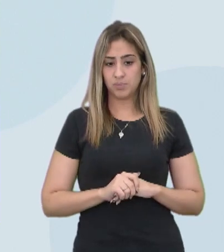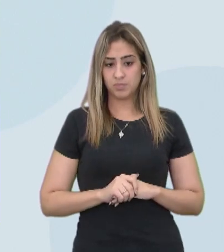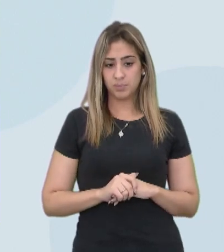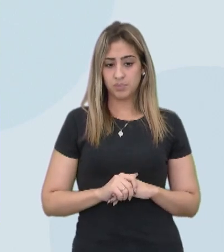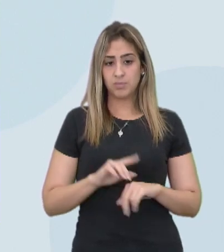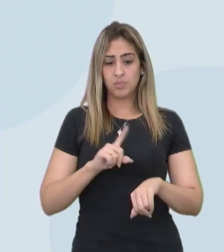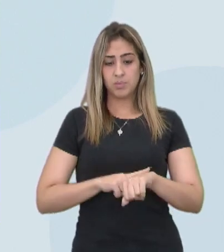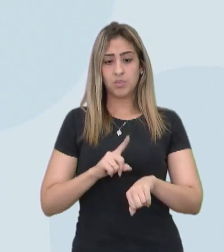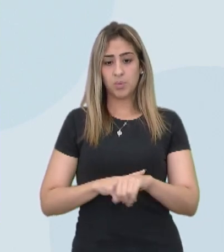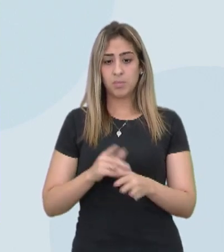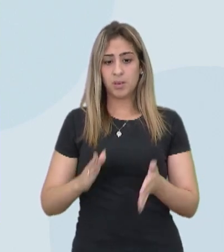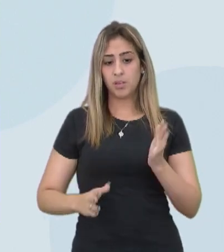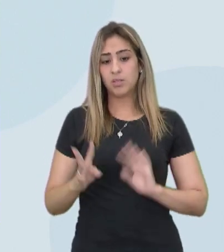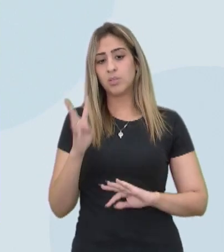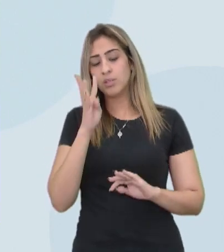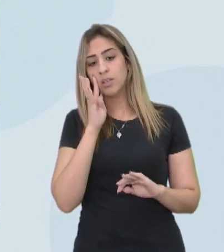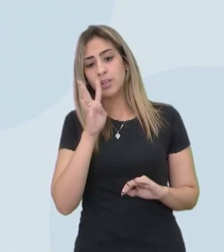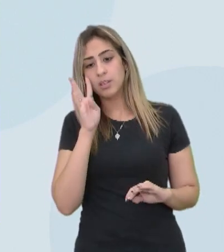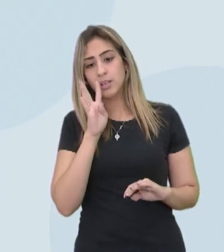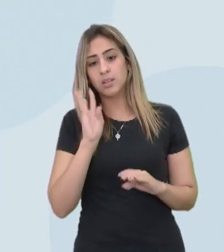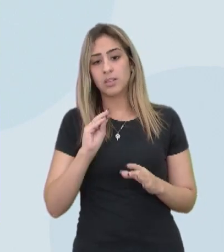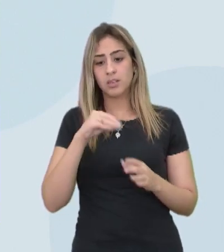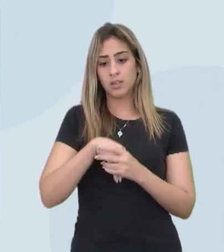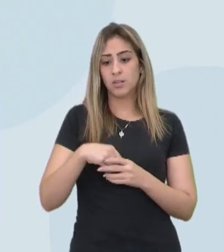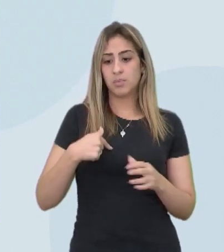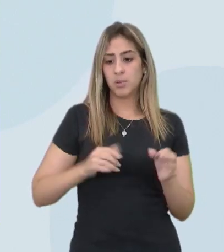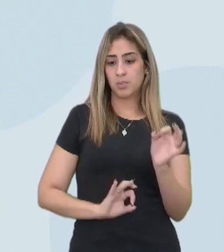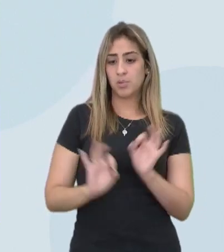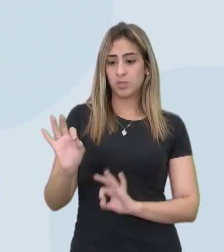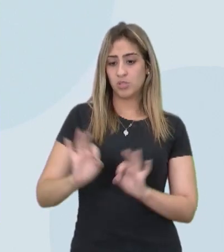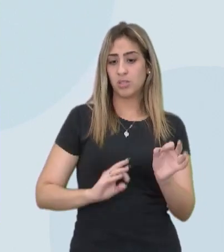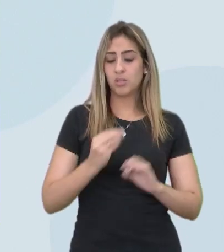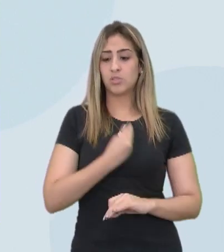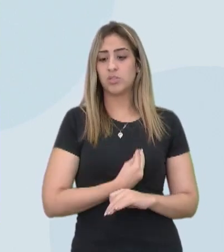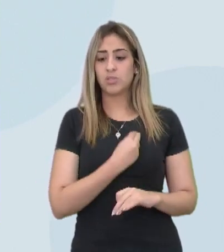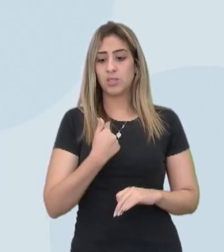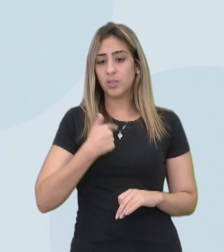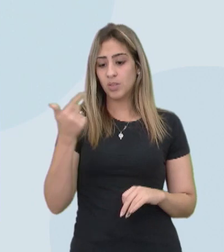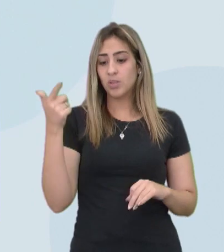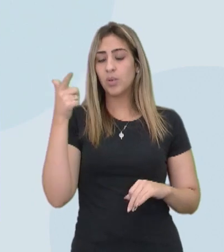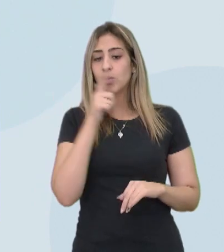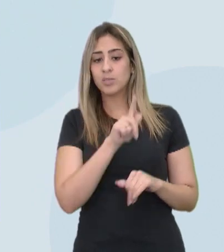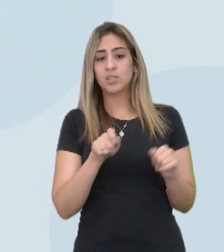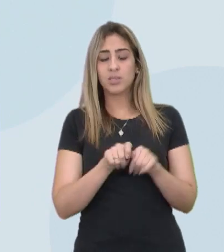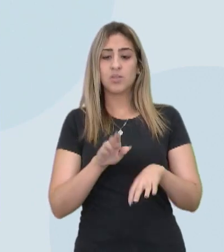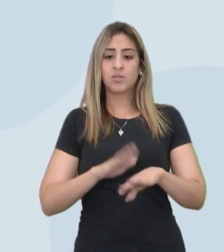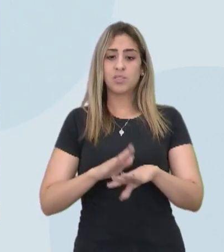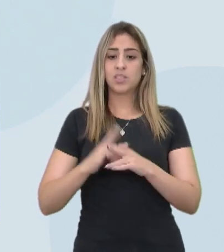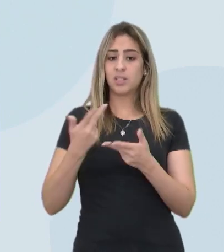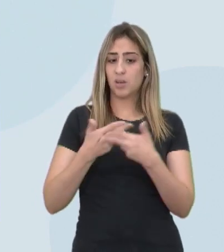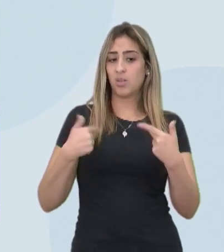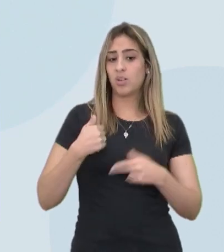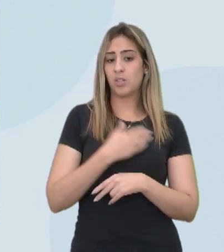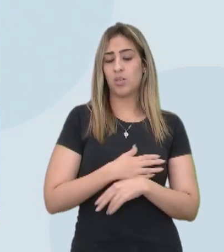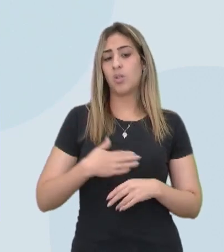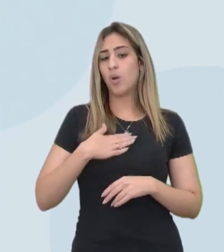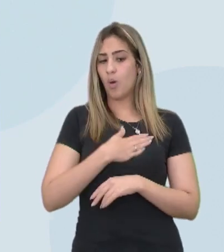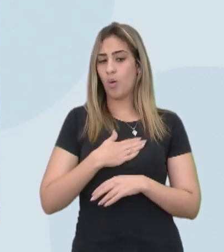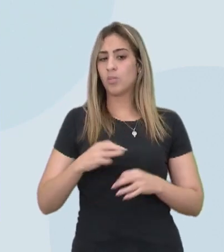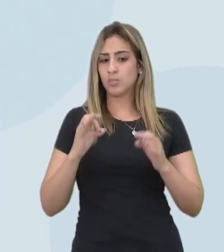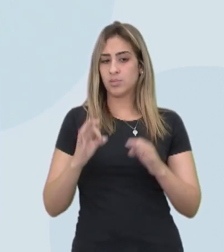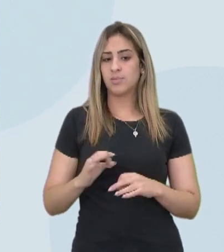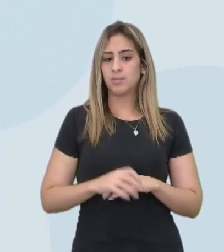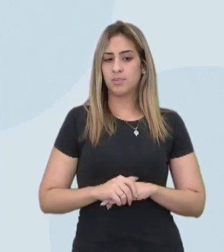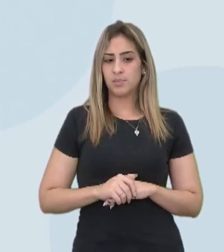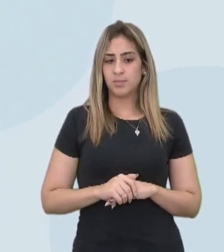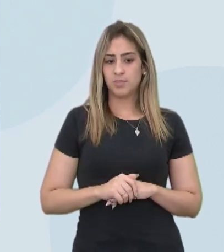um momento legal, que dentro do meu projeto de vida, eu consigo fazer algo que eu gosto. Eu vou colocar aí para